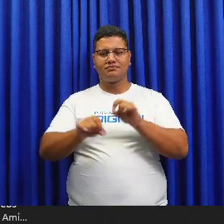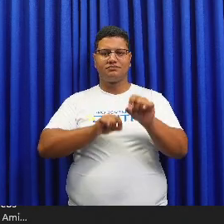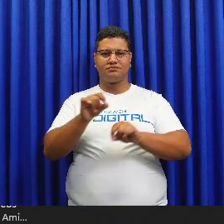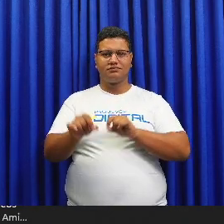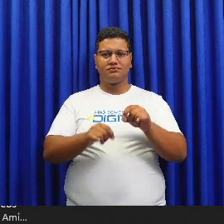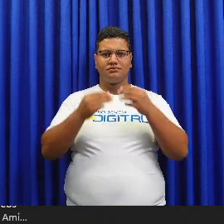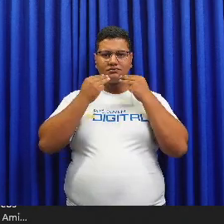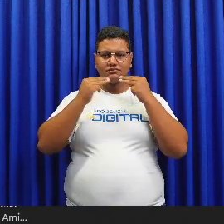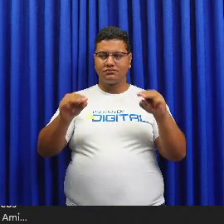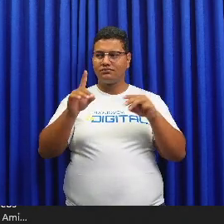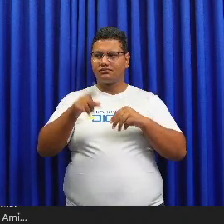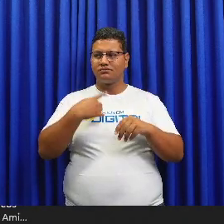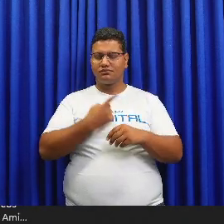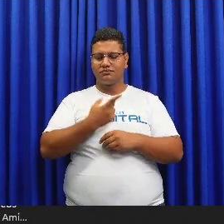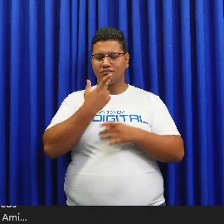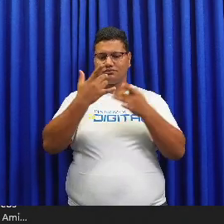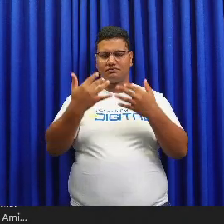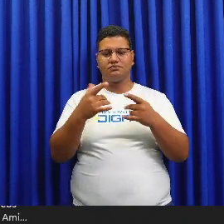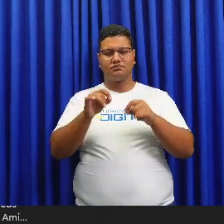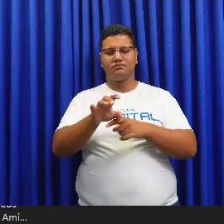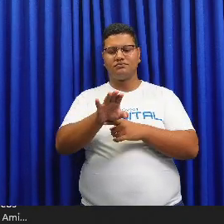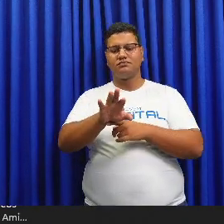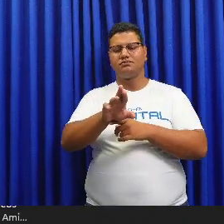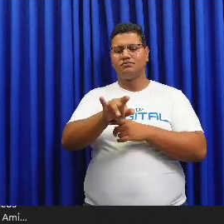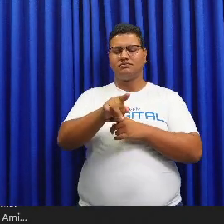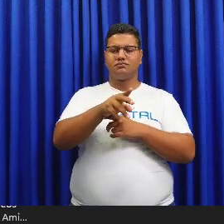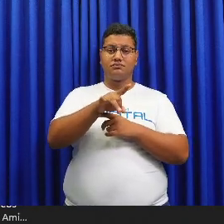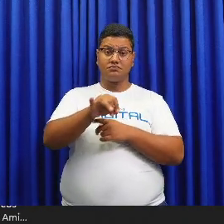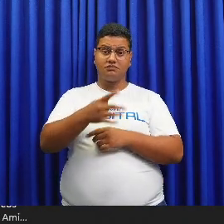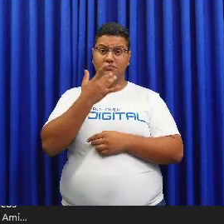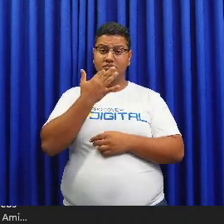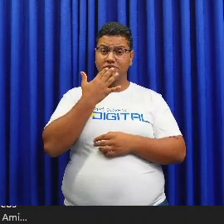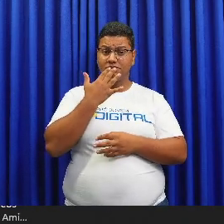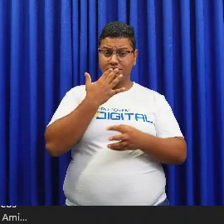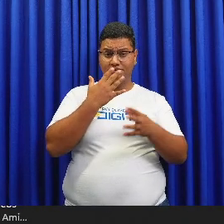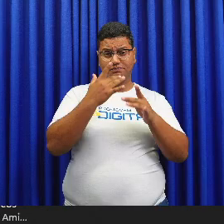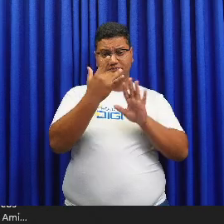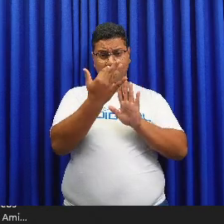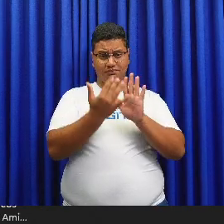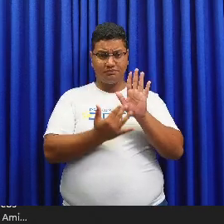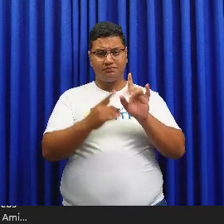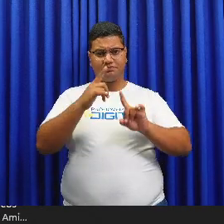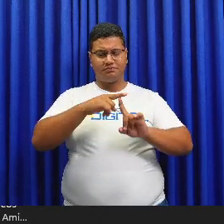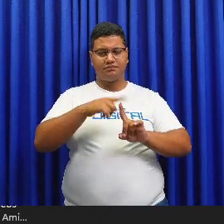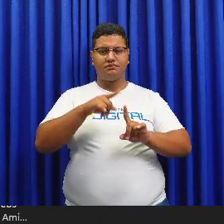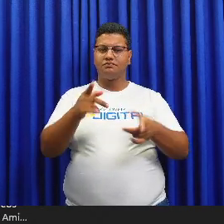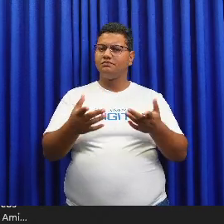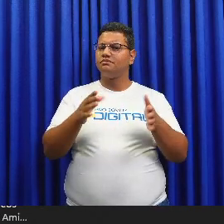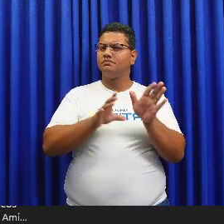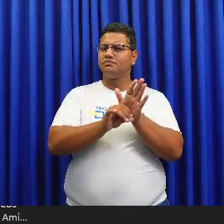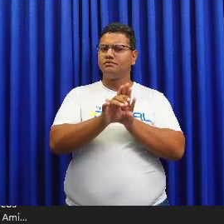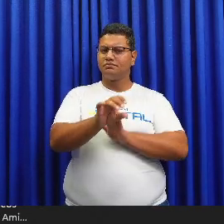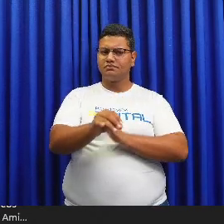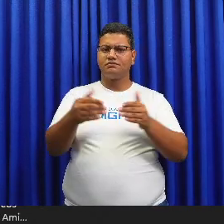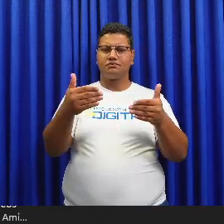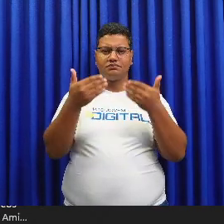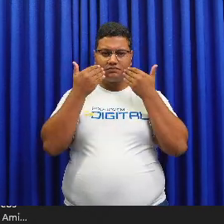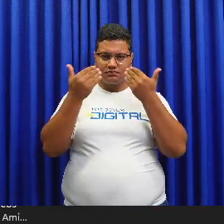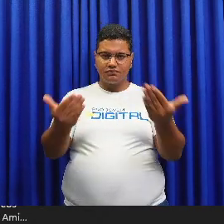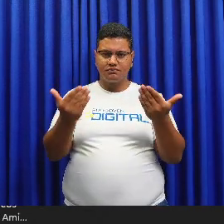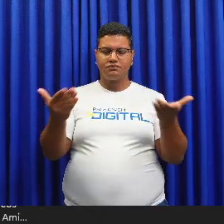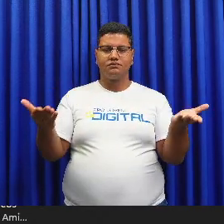de marketing que a gente fala sobre branding, paleta de cor, beleza? Então, para que serve o Google Slides, o